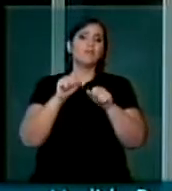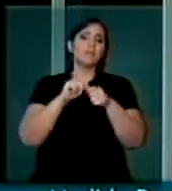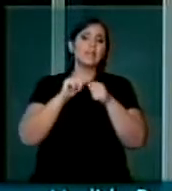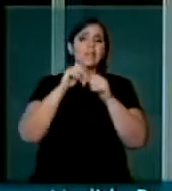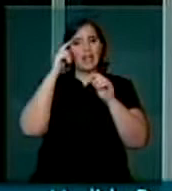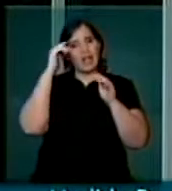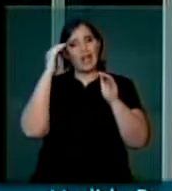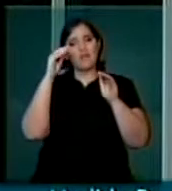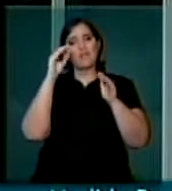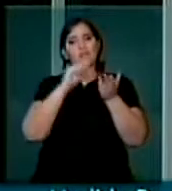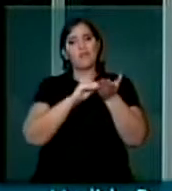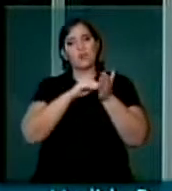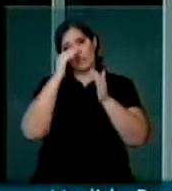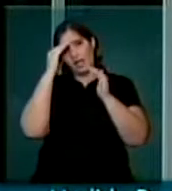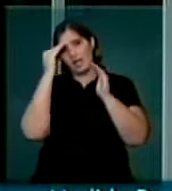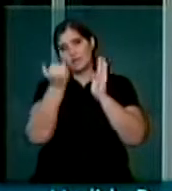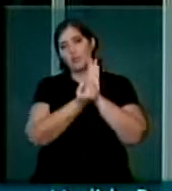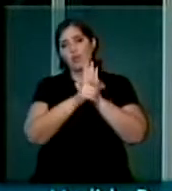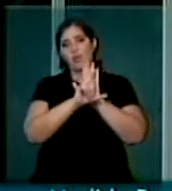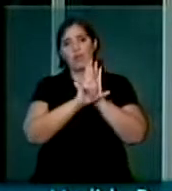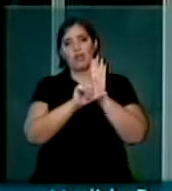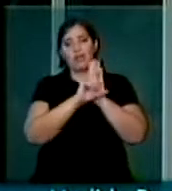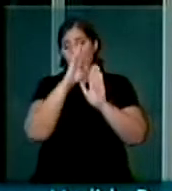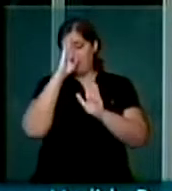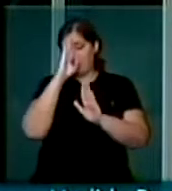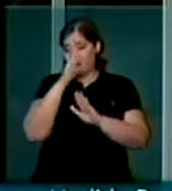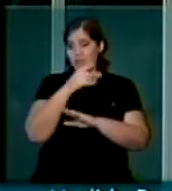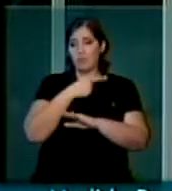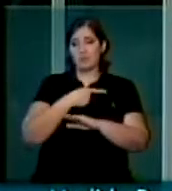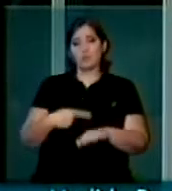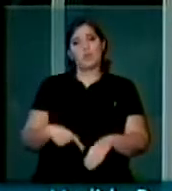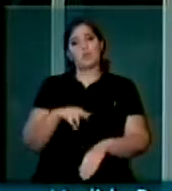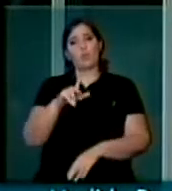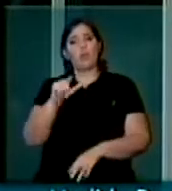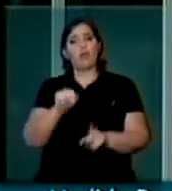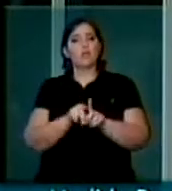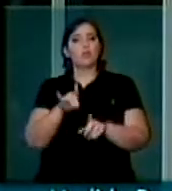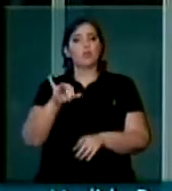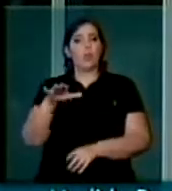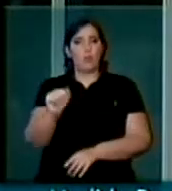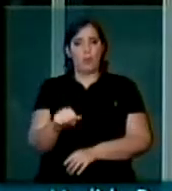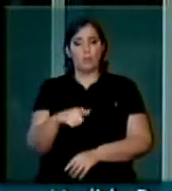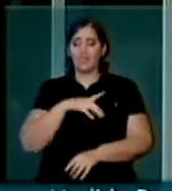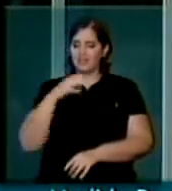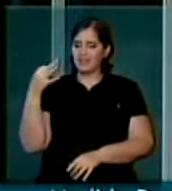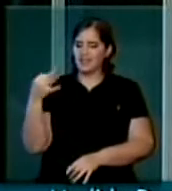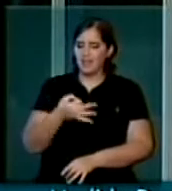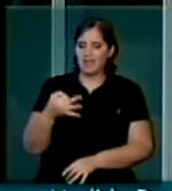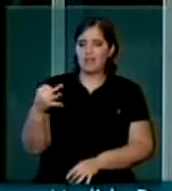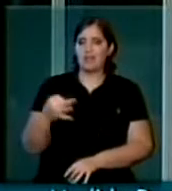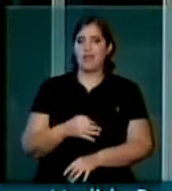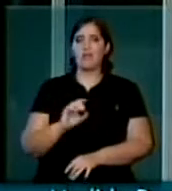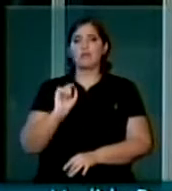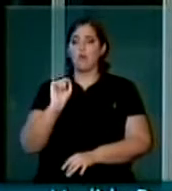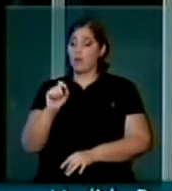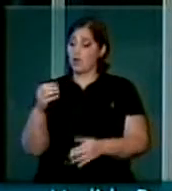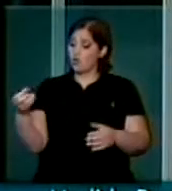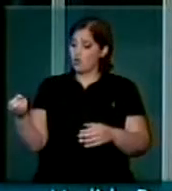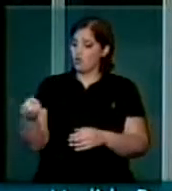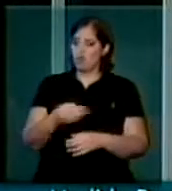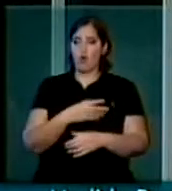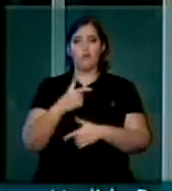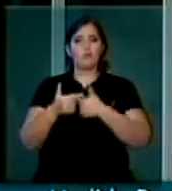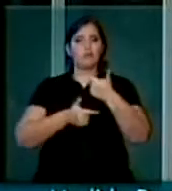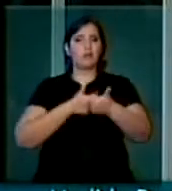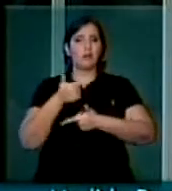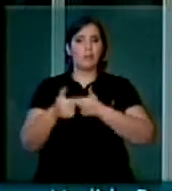governantes, principalmente do presidente Lula e de Dilma. Não tenho dúvidas que essa nova ação